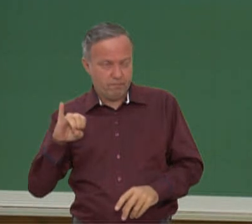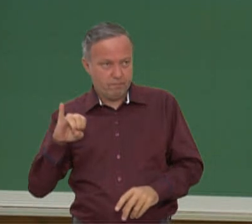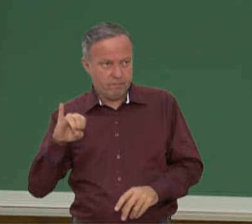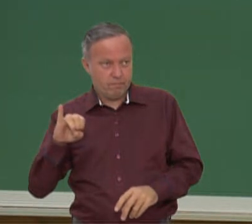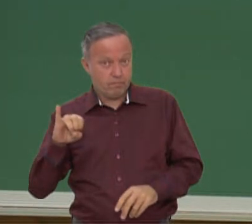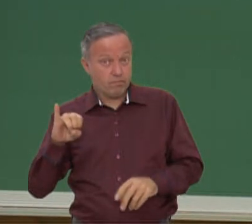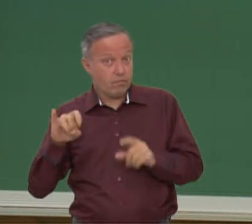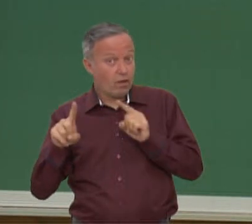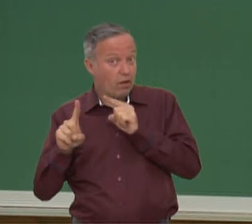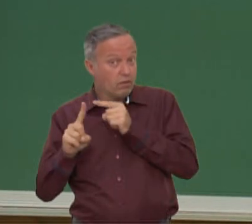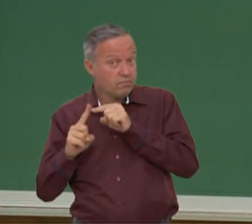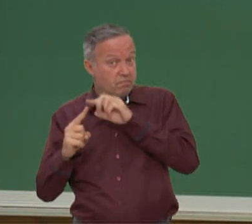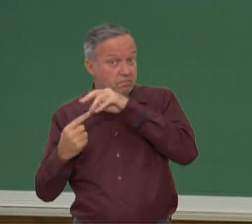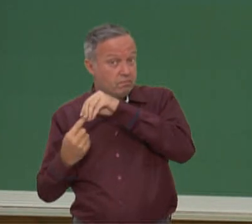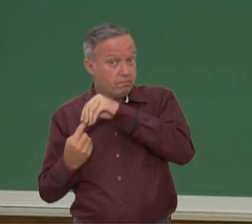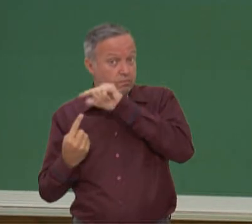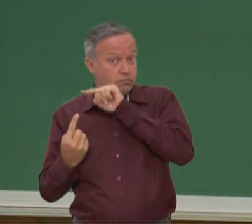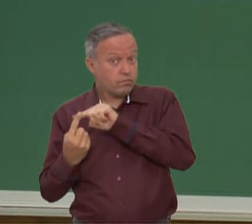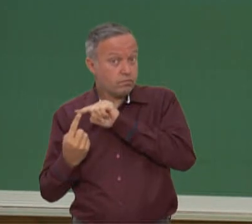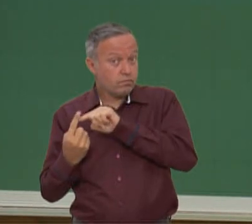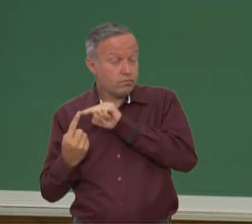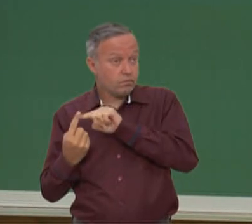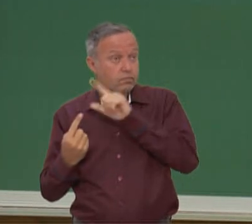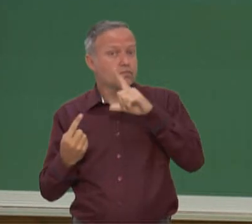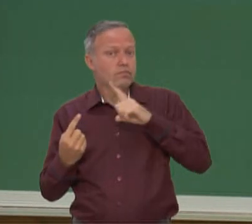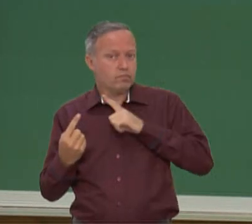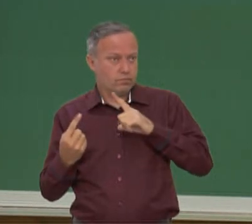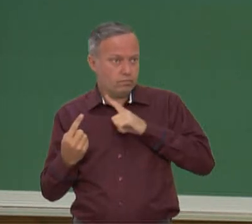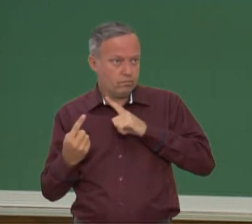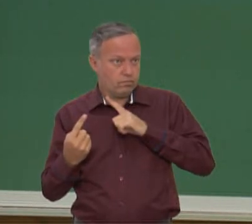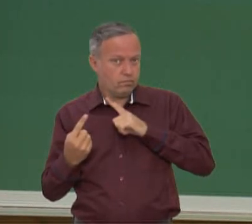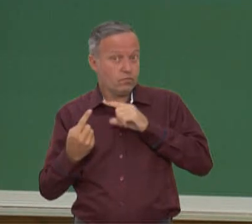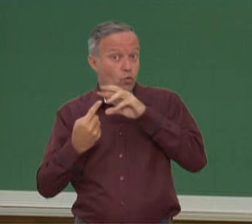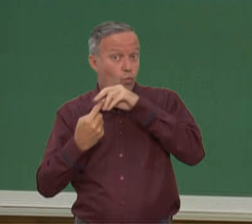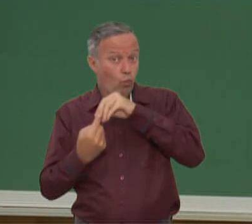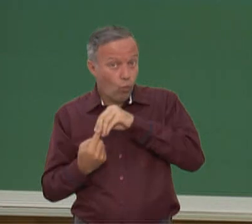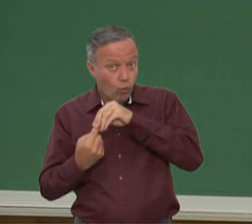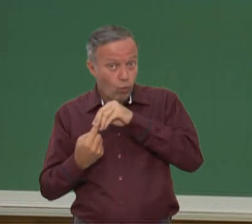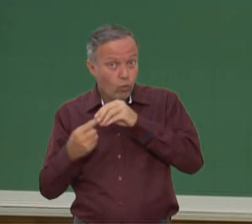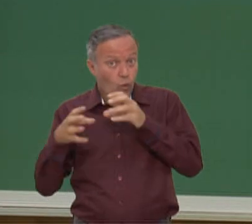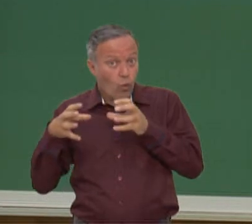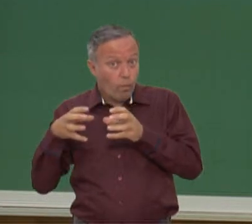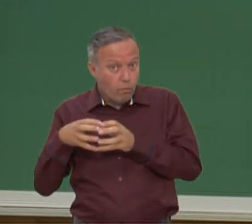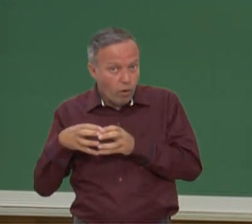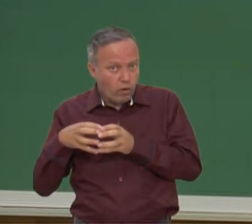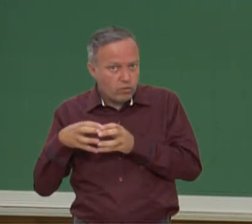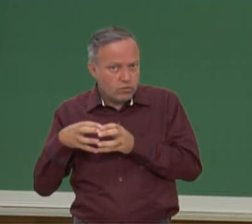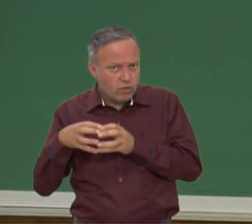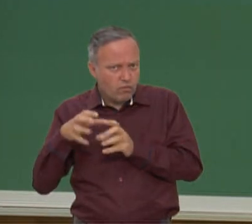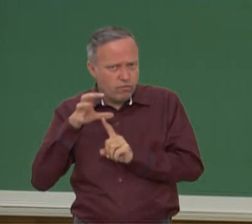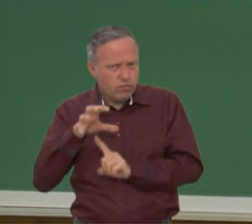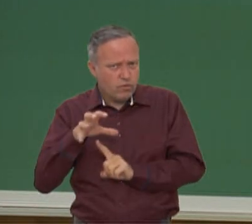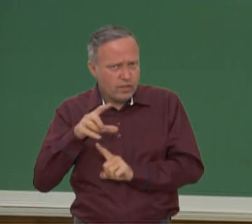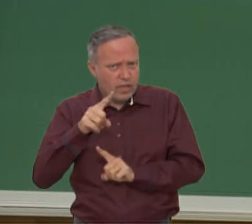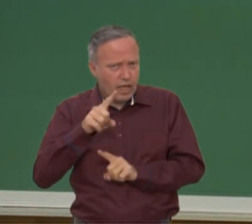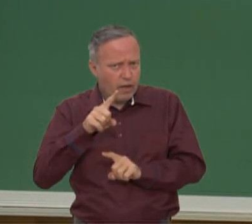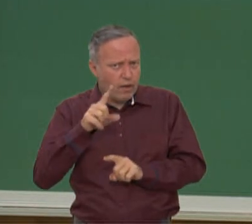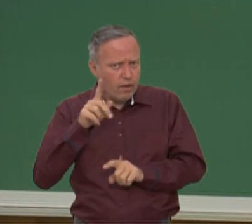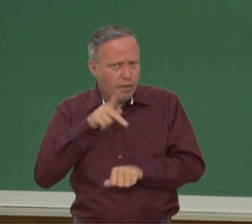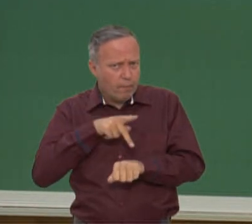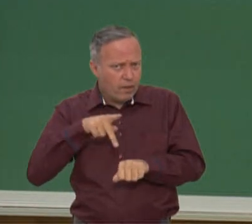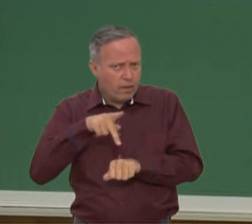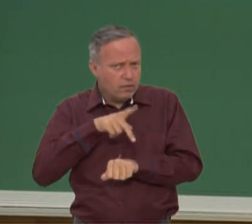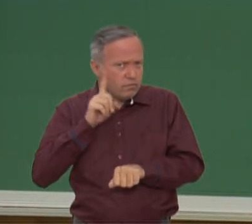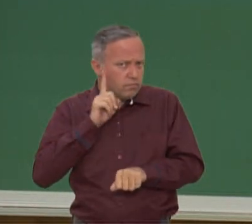termo para poder dizer que nós temos ainda um único polo de grande influência militar, que é os Estados Unidos.